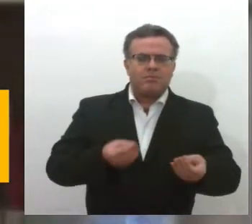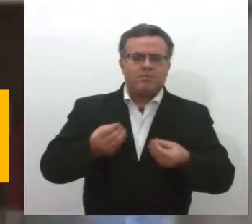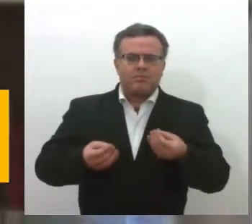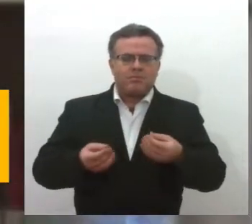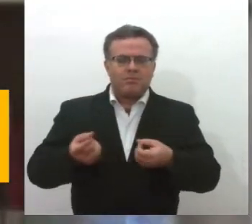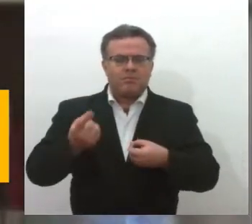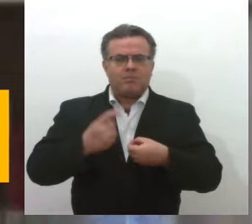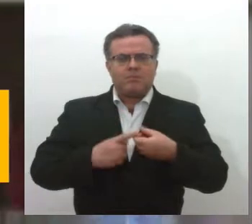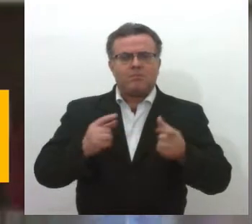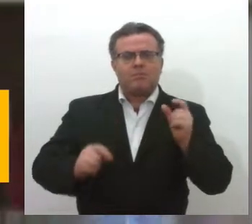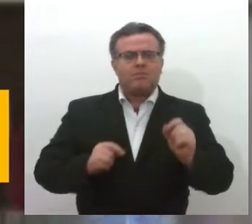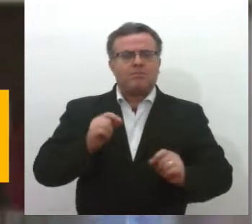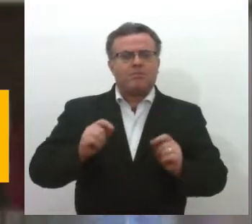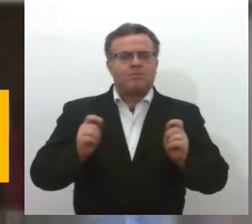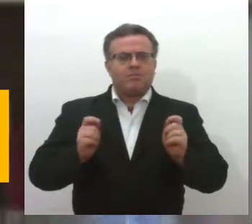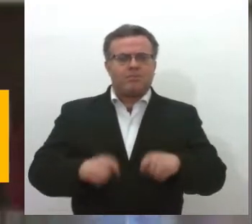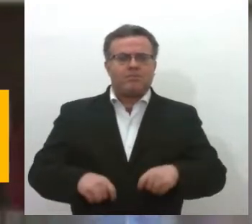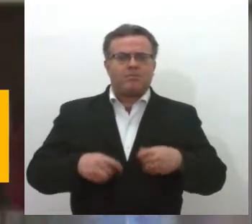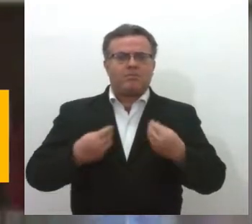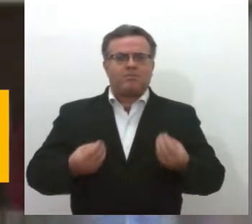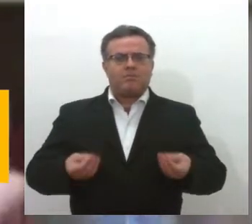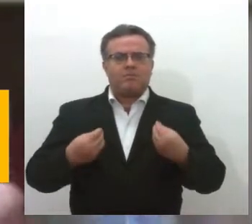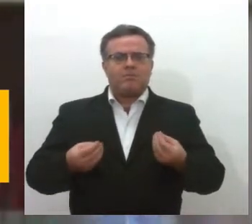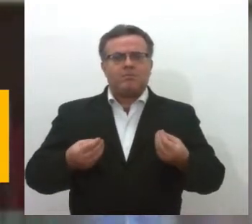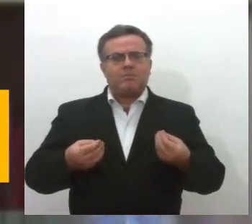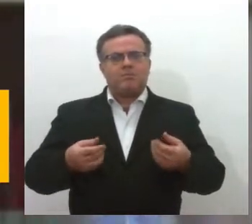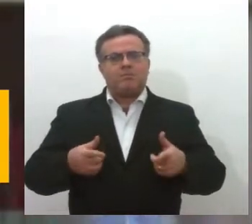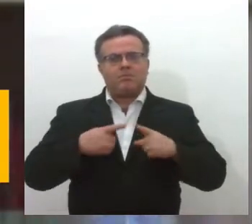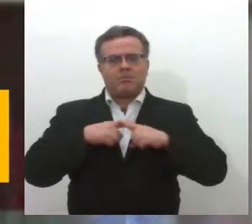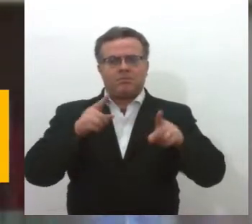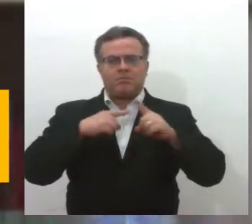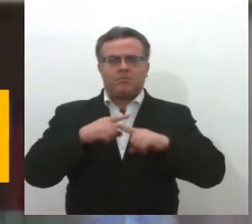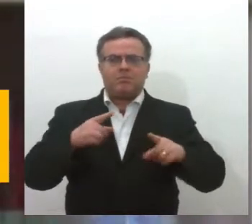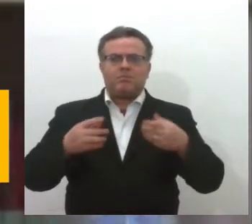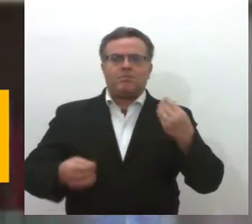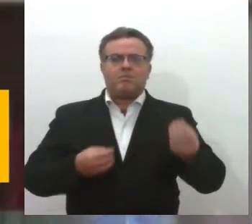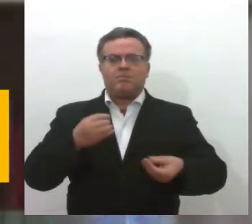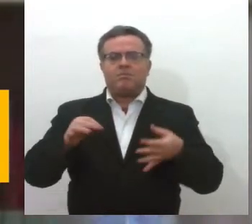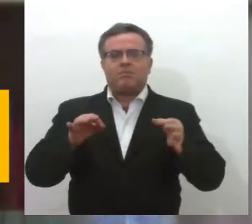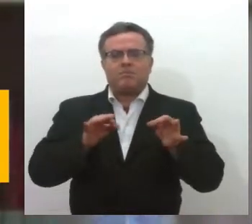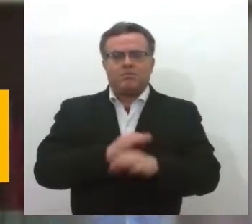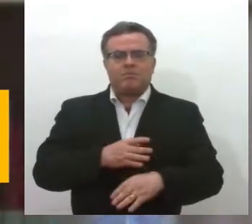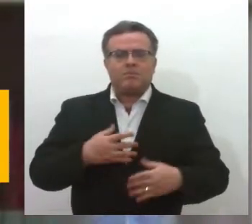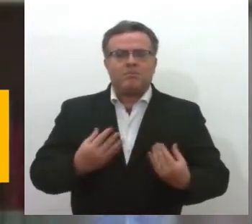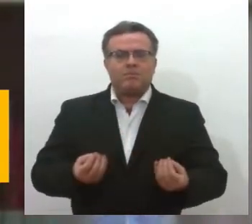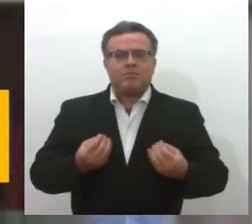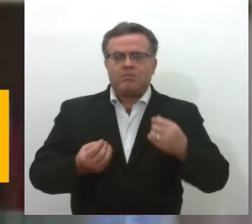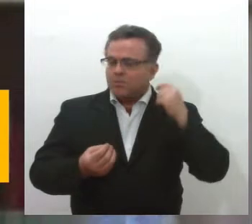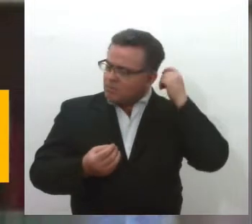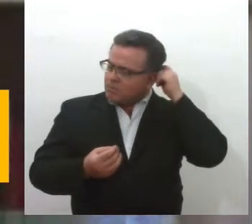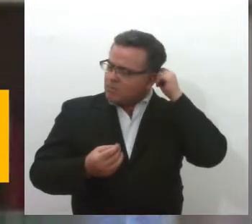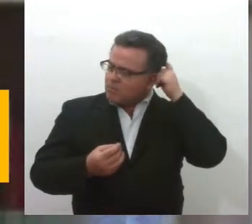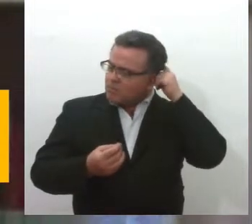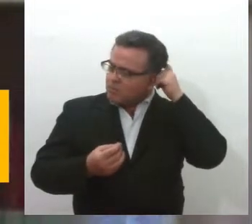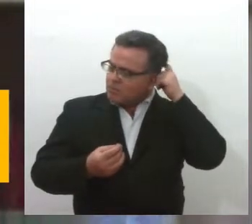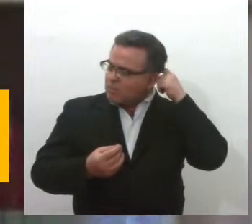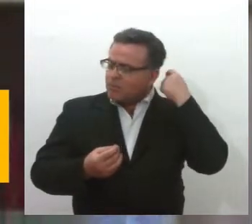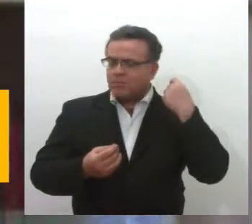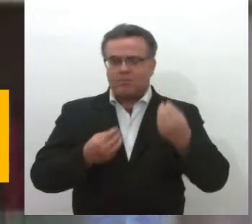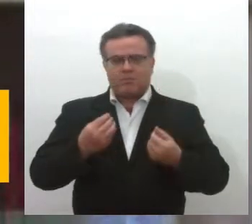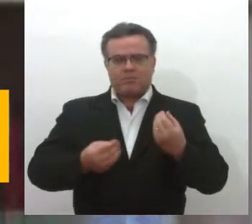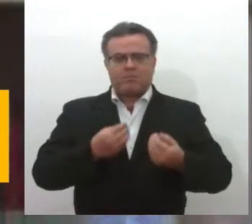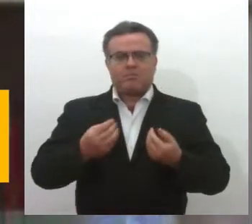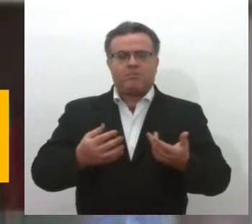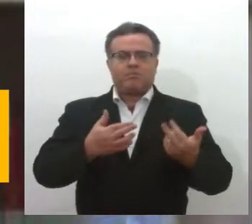voltadas para a temática é que realizem as denúncias. É muito comum que as pessoas nos busquem, transferindo uma certa responsabilidade